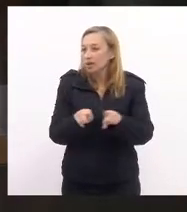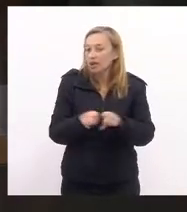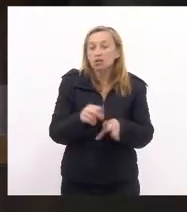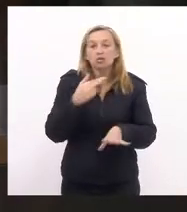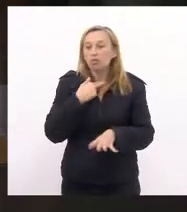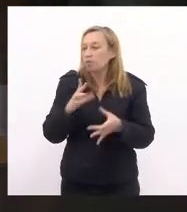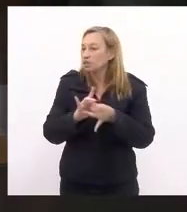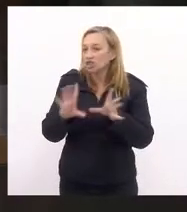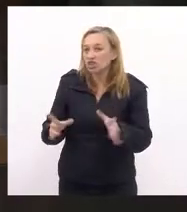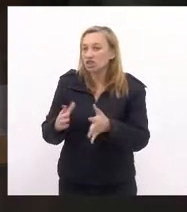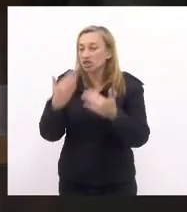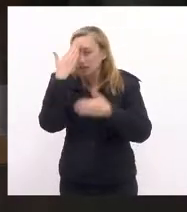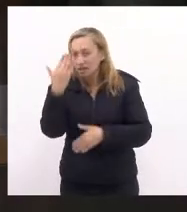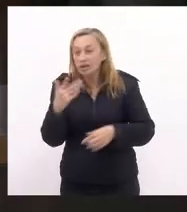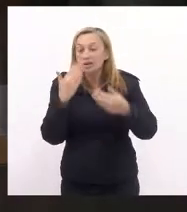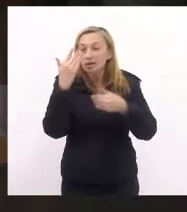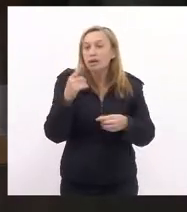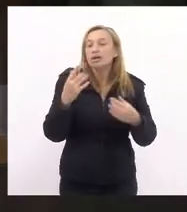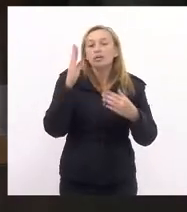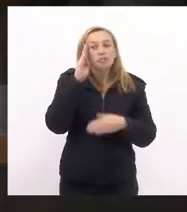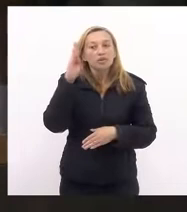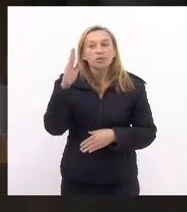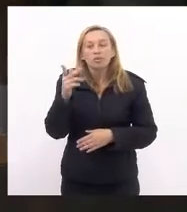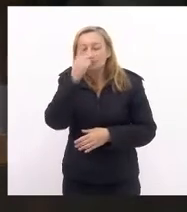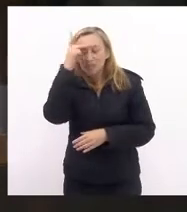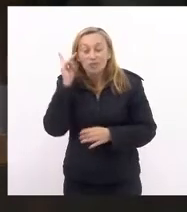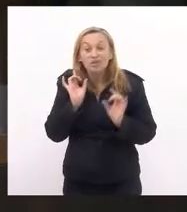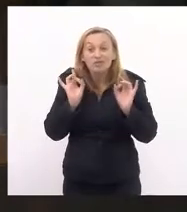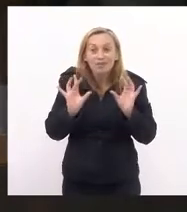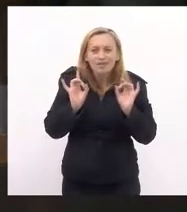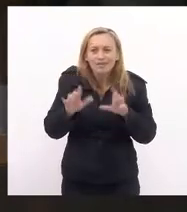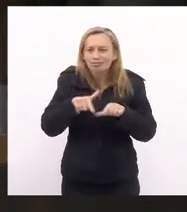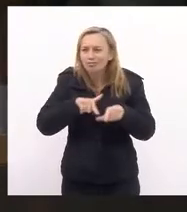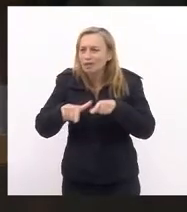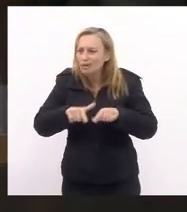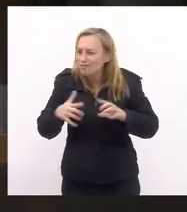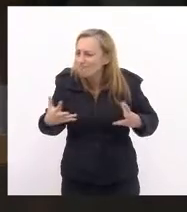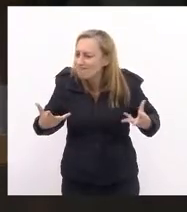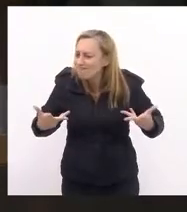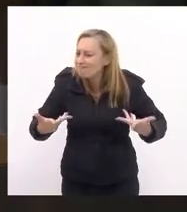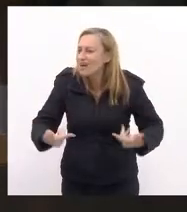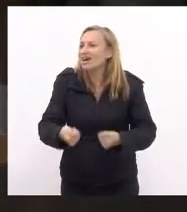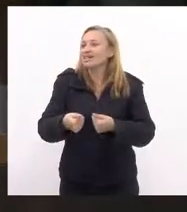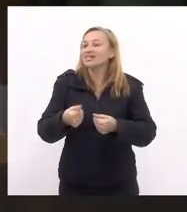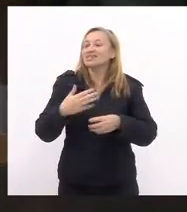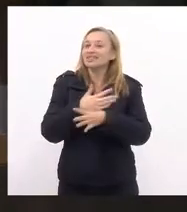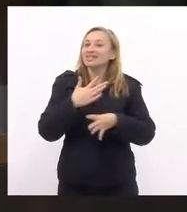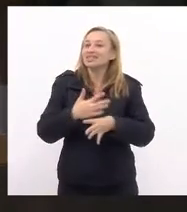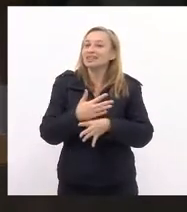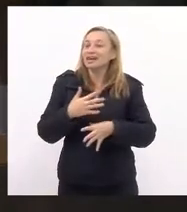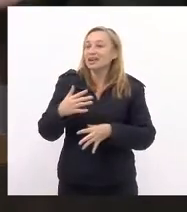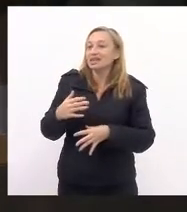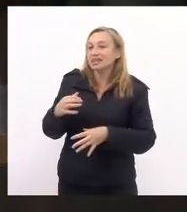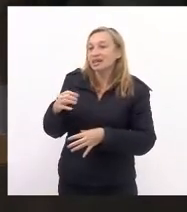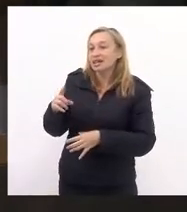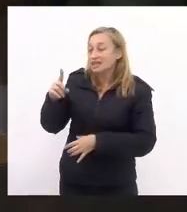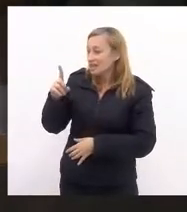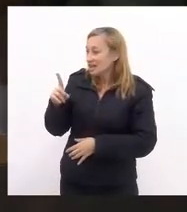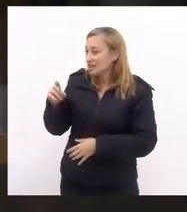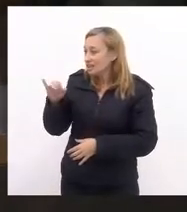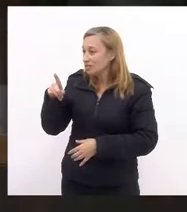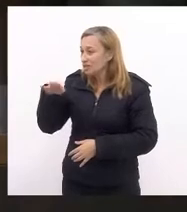deixar de agradecer. E, principalmente, a uma pessoa especial, que tem um trabalho sensacional na Cidade de Deus, que é a irmã